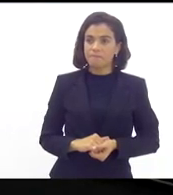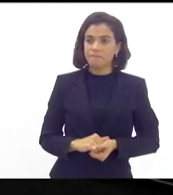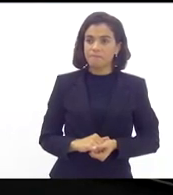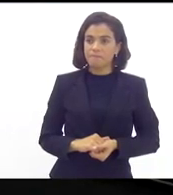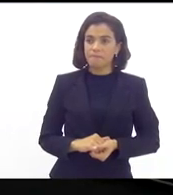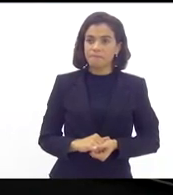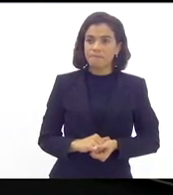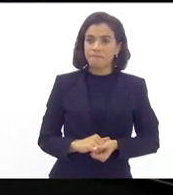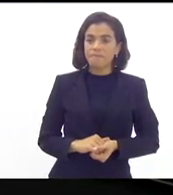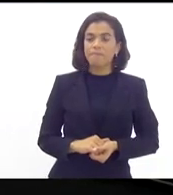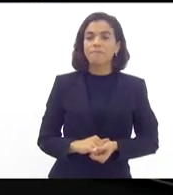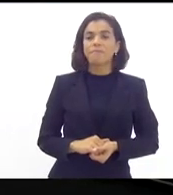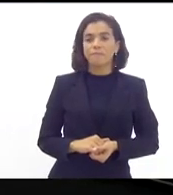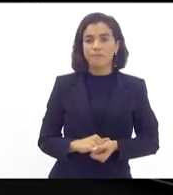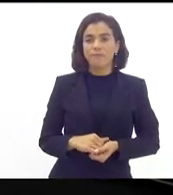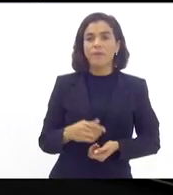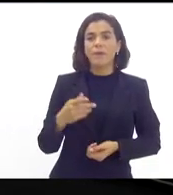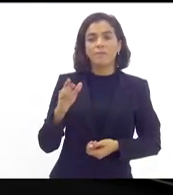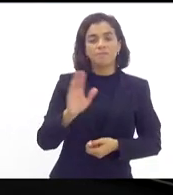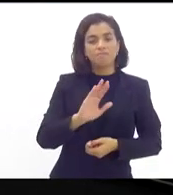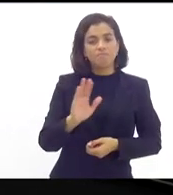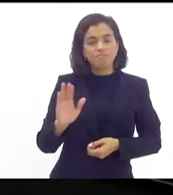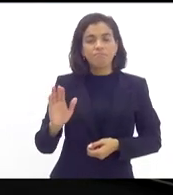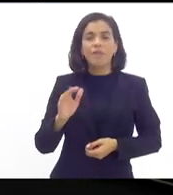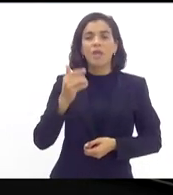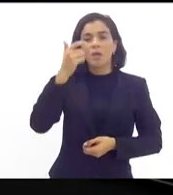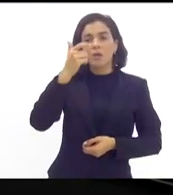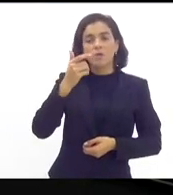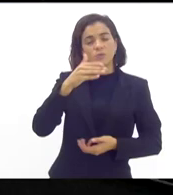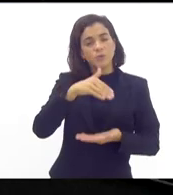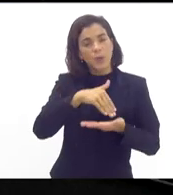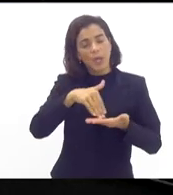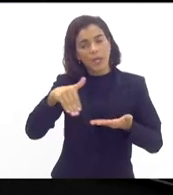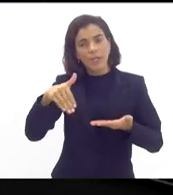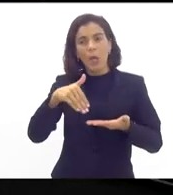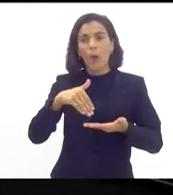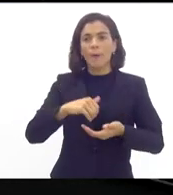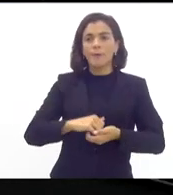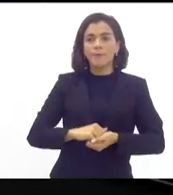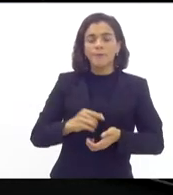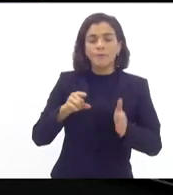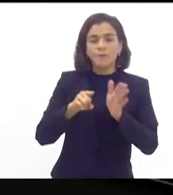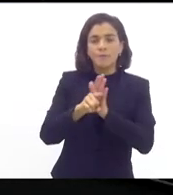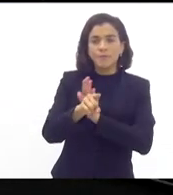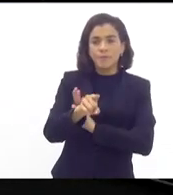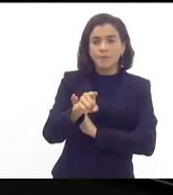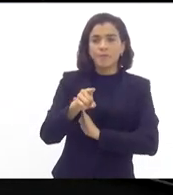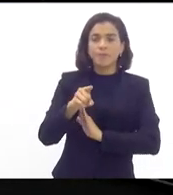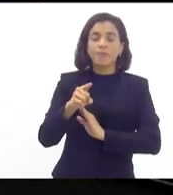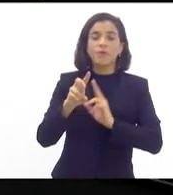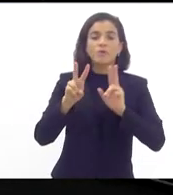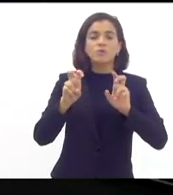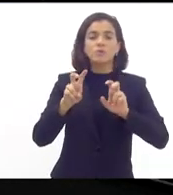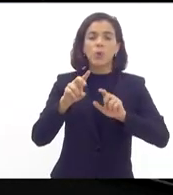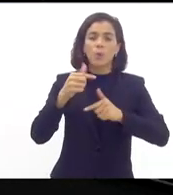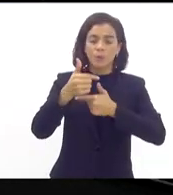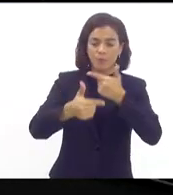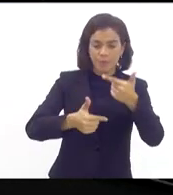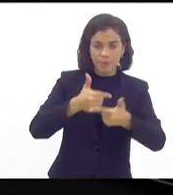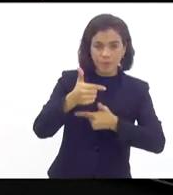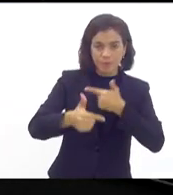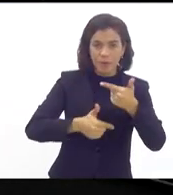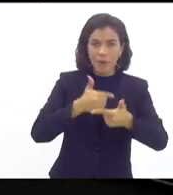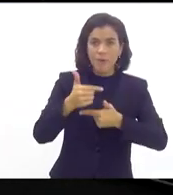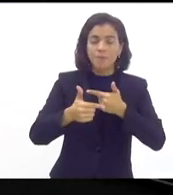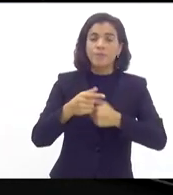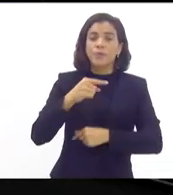Bom dia, Paulo Roberto, RC Consultoria. Senhor secretário, é uma pergunta de natureza operacional.